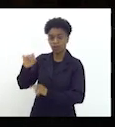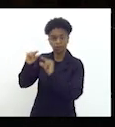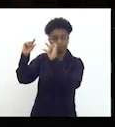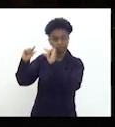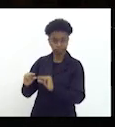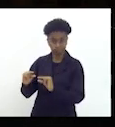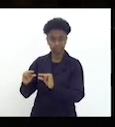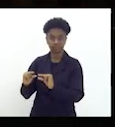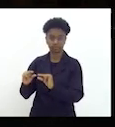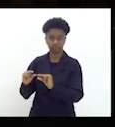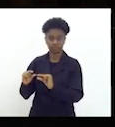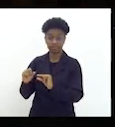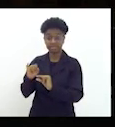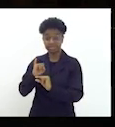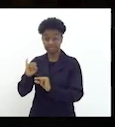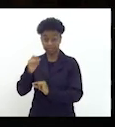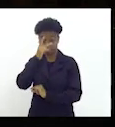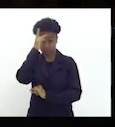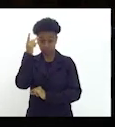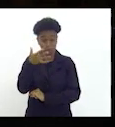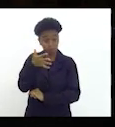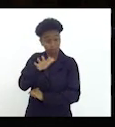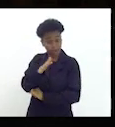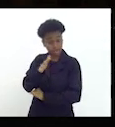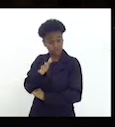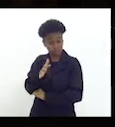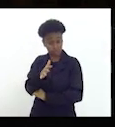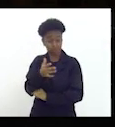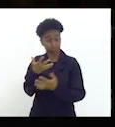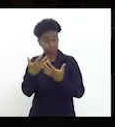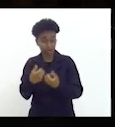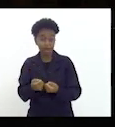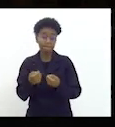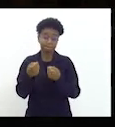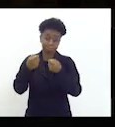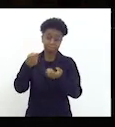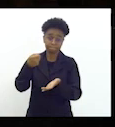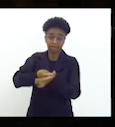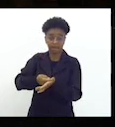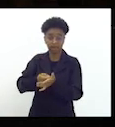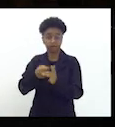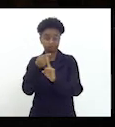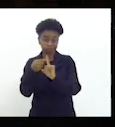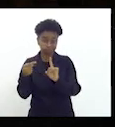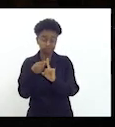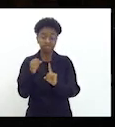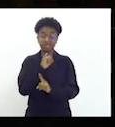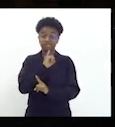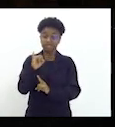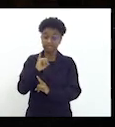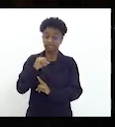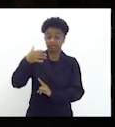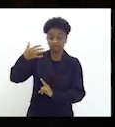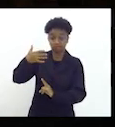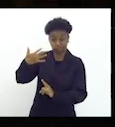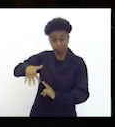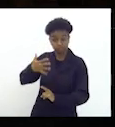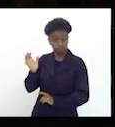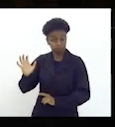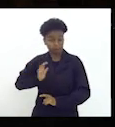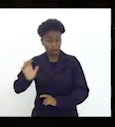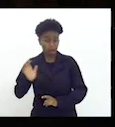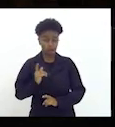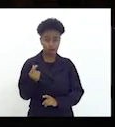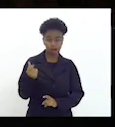pequenos Quem ganha medianamente e tributásse de forma mais Severa